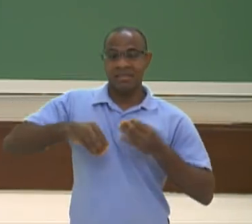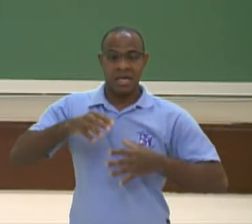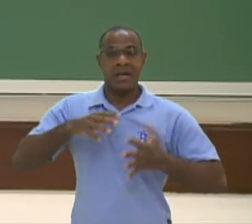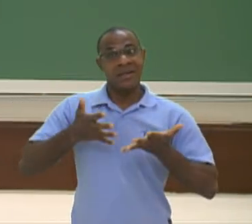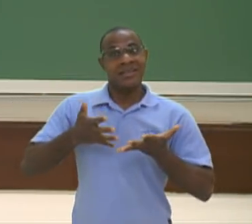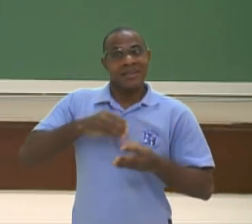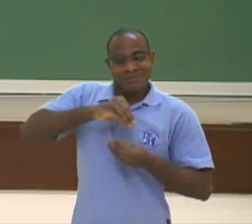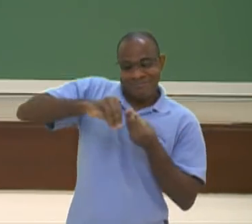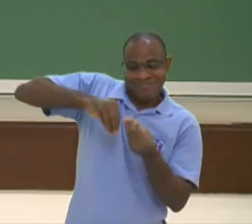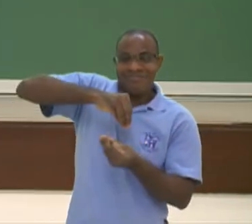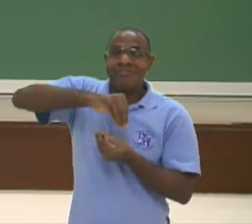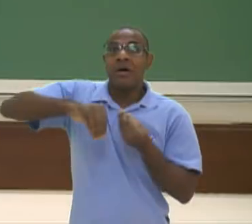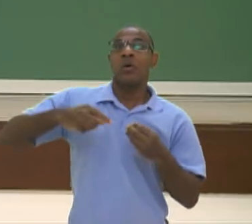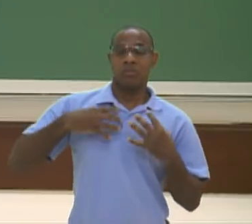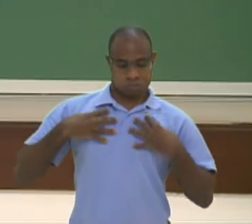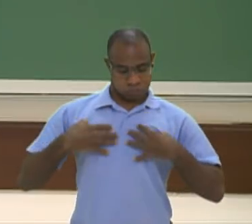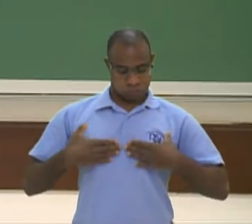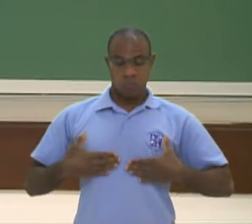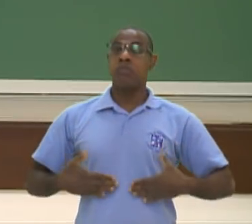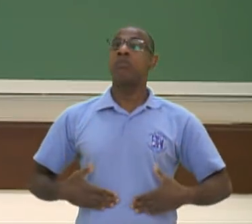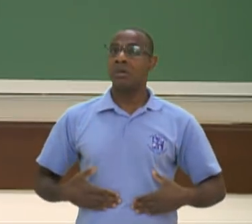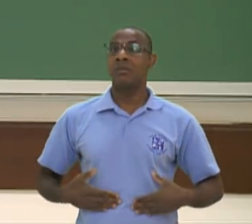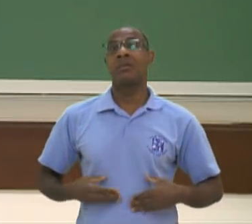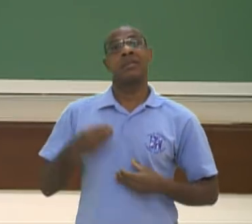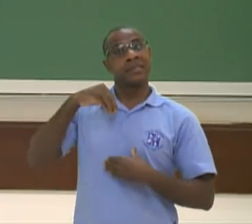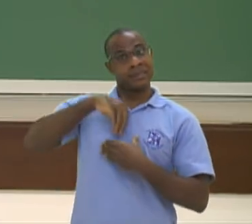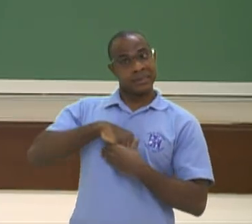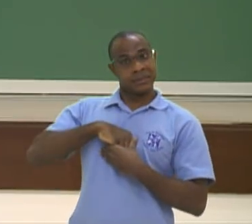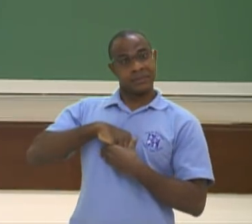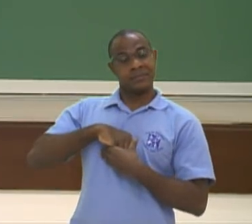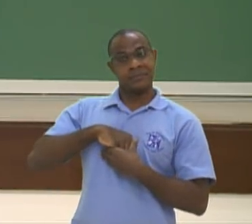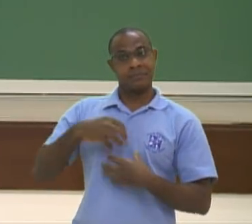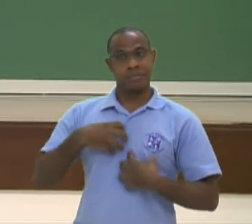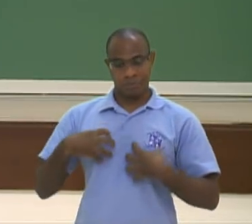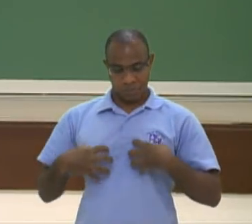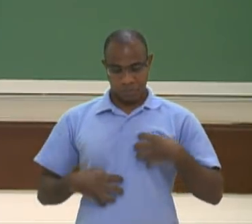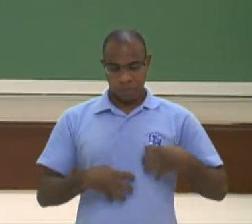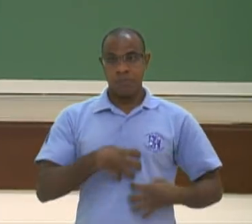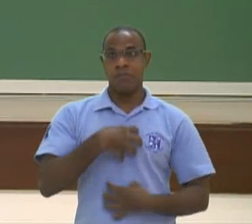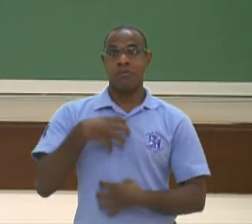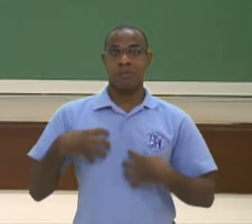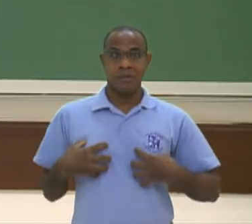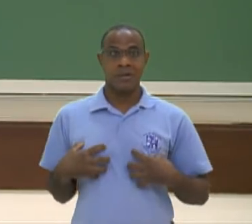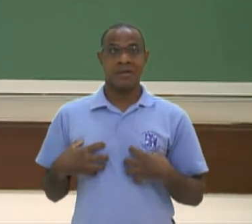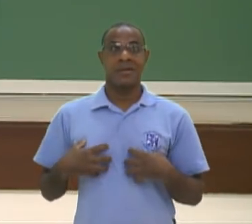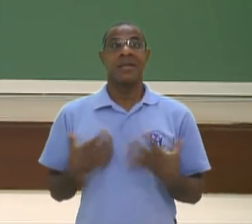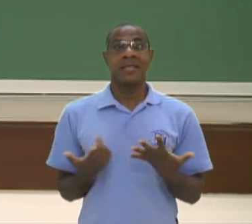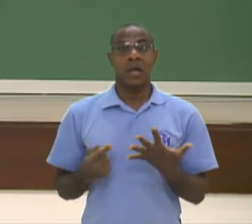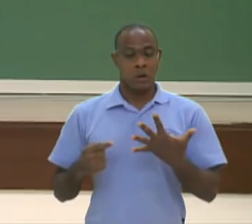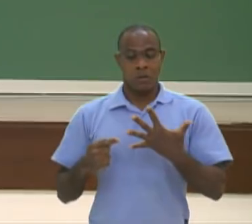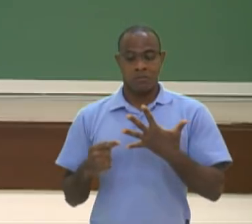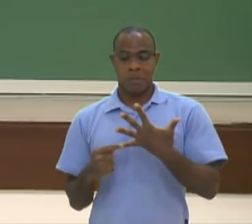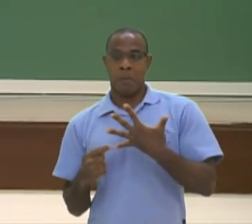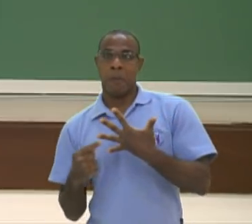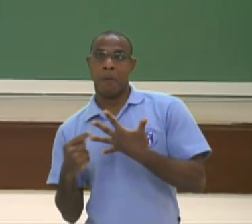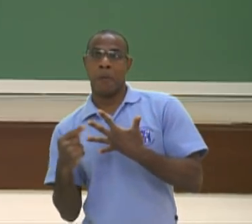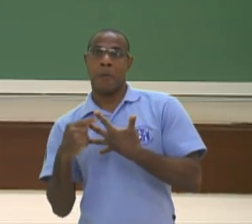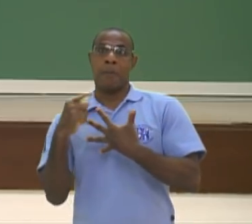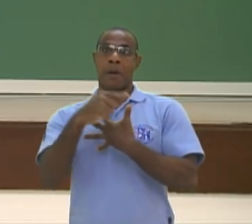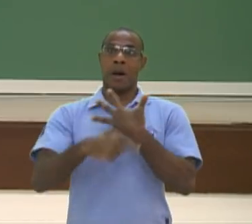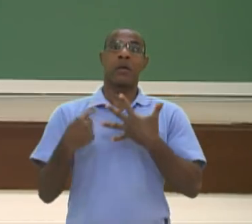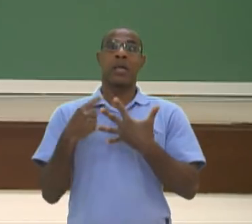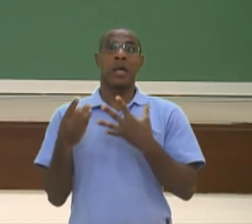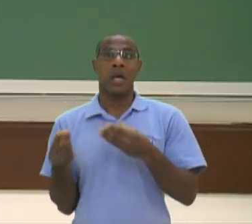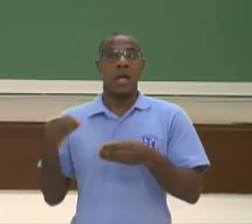muitas reações do nosso organismo, tá? Então, frisando aqui, o sistema endócrino, ele é constituído de